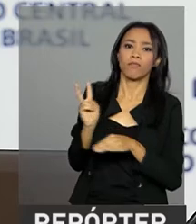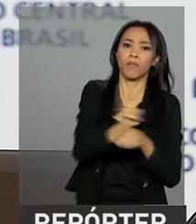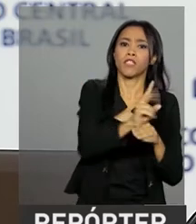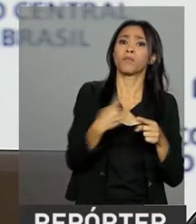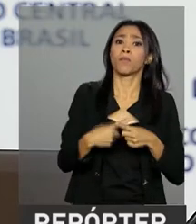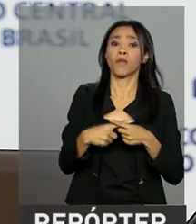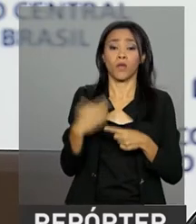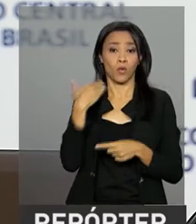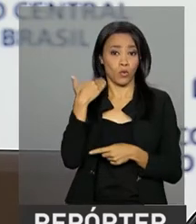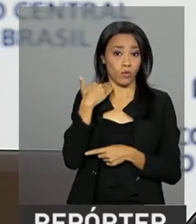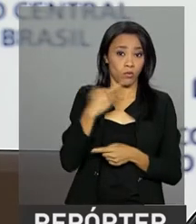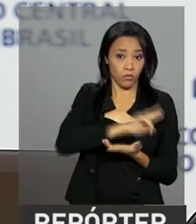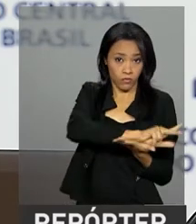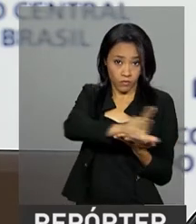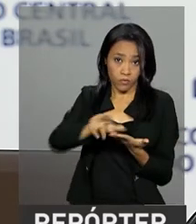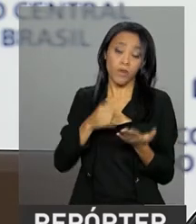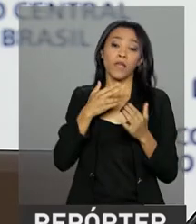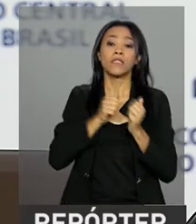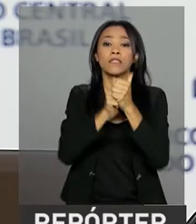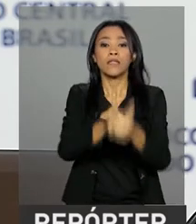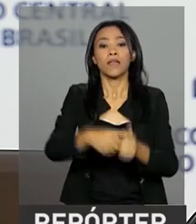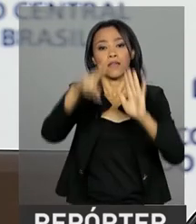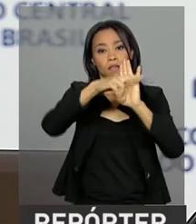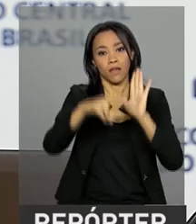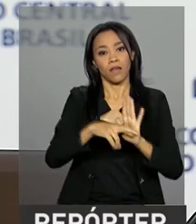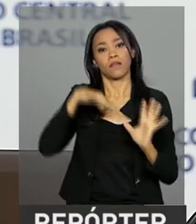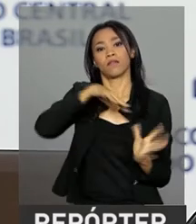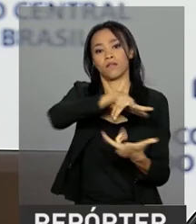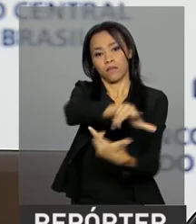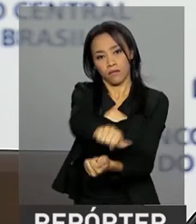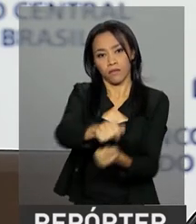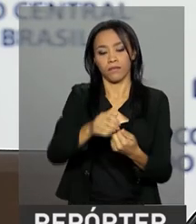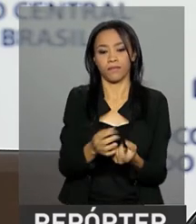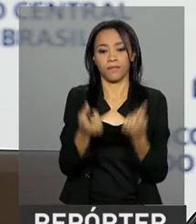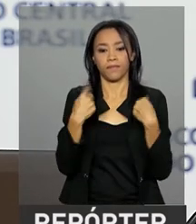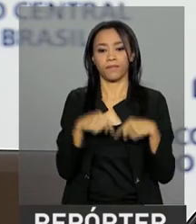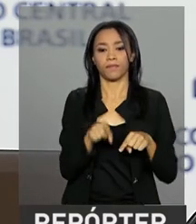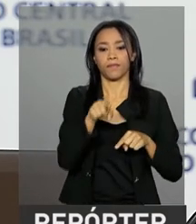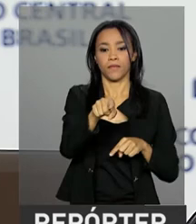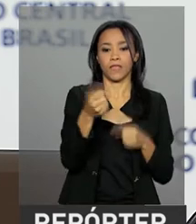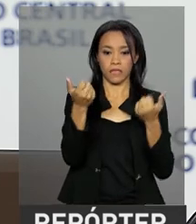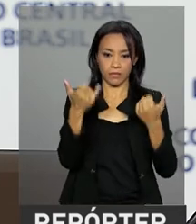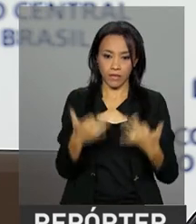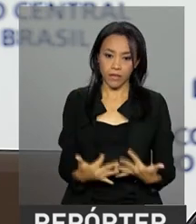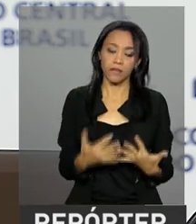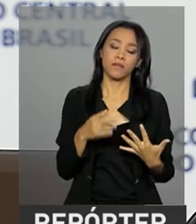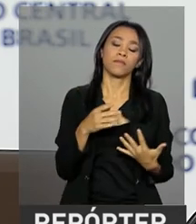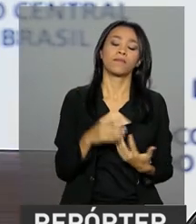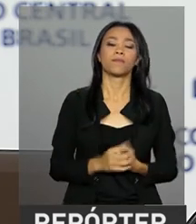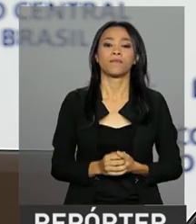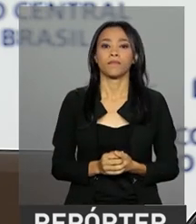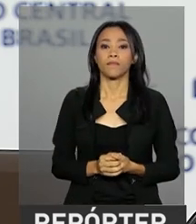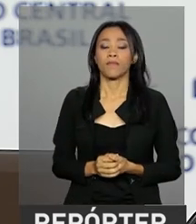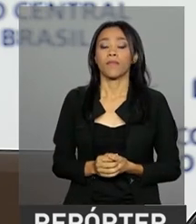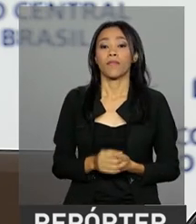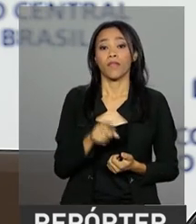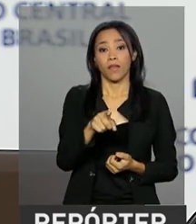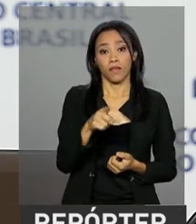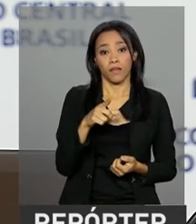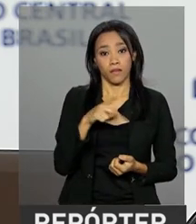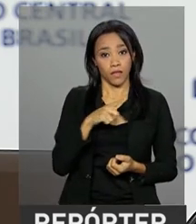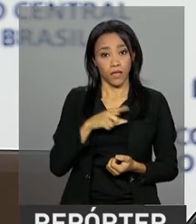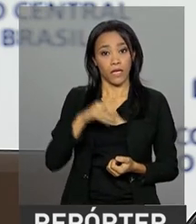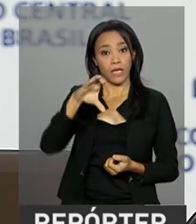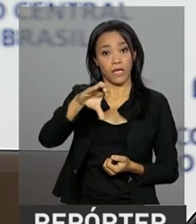continua muito bem provisionado muito líquido com níveis de capital